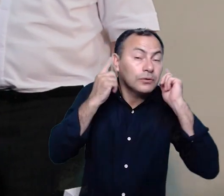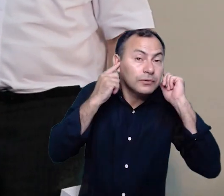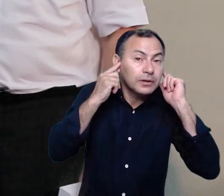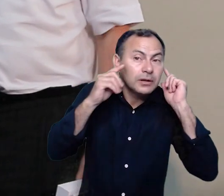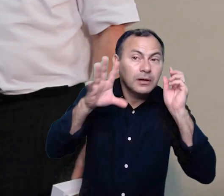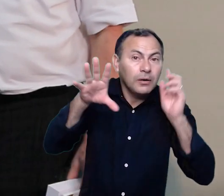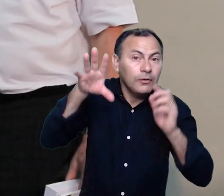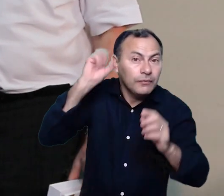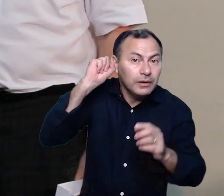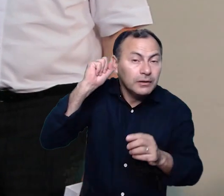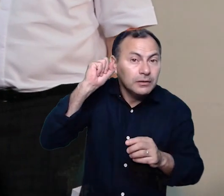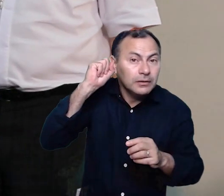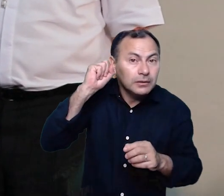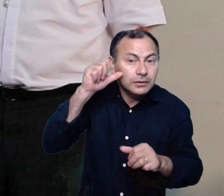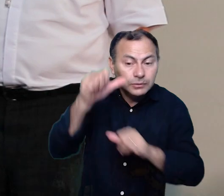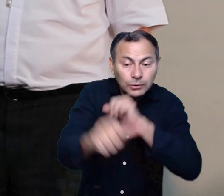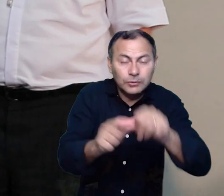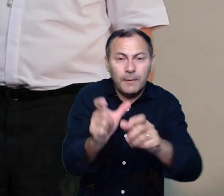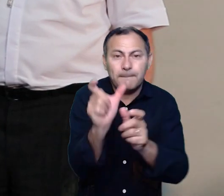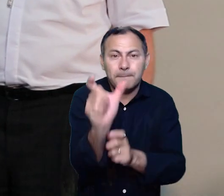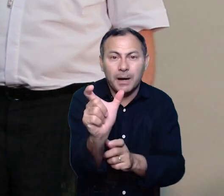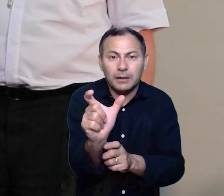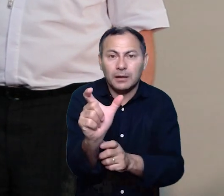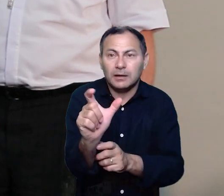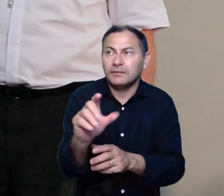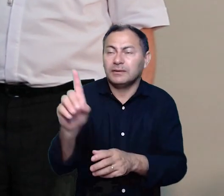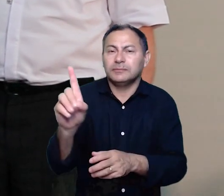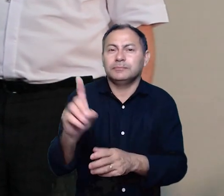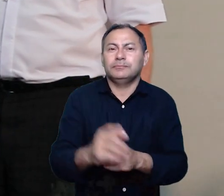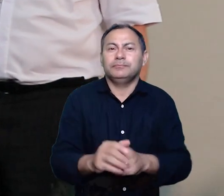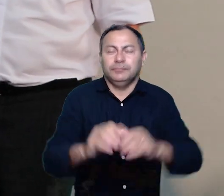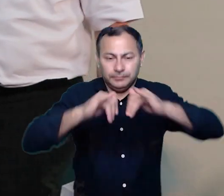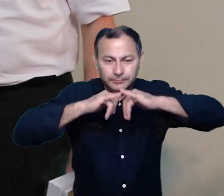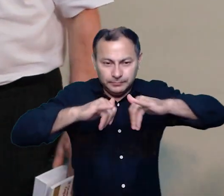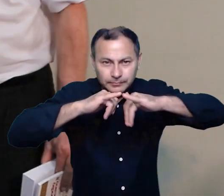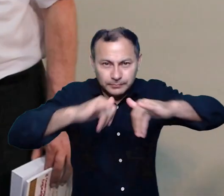os ouvidos acolheram, tornou-se palavra.